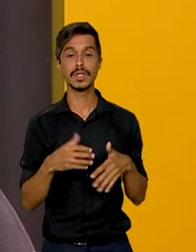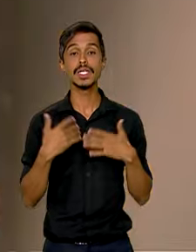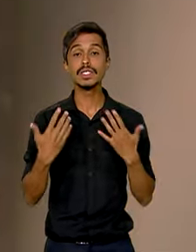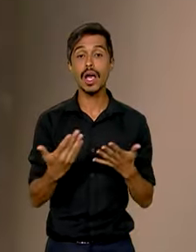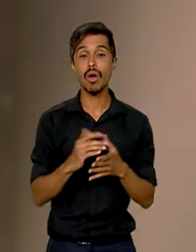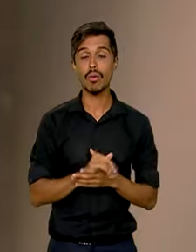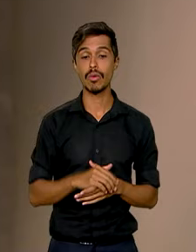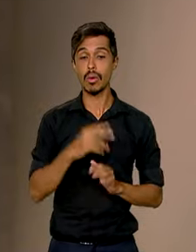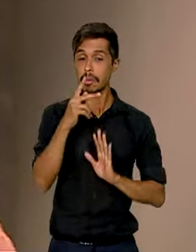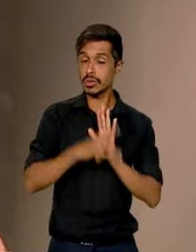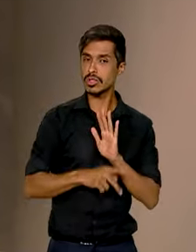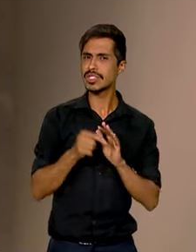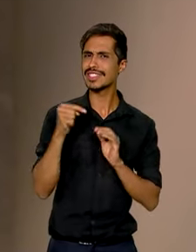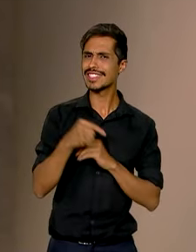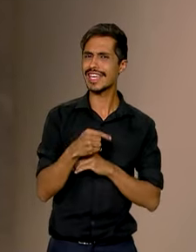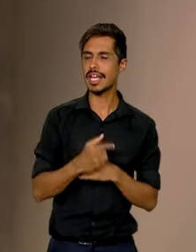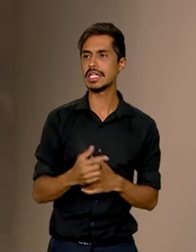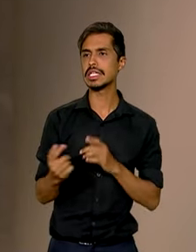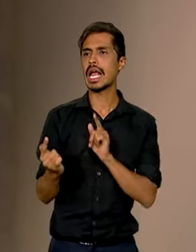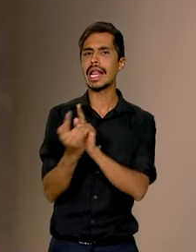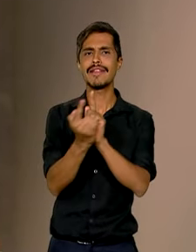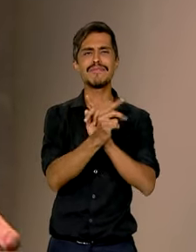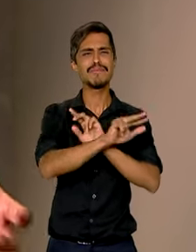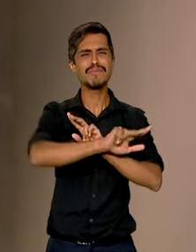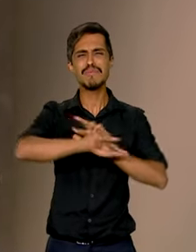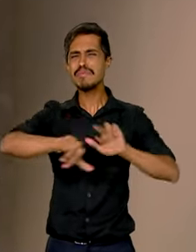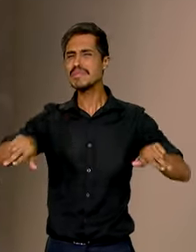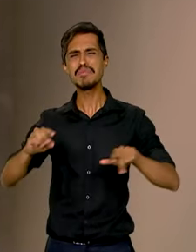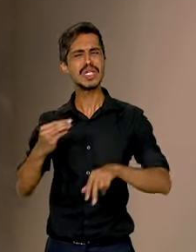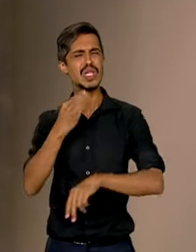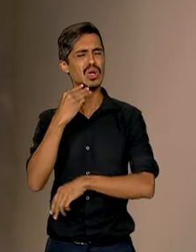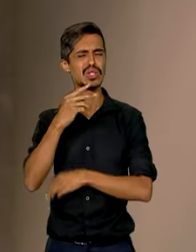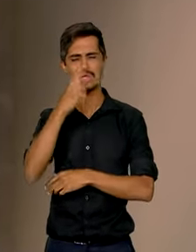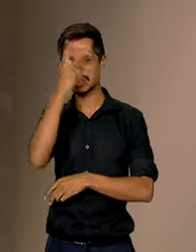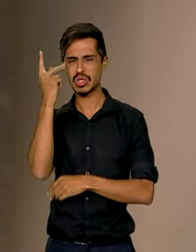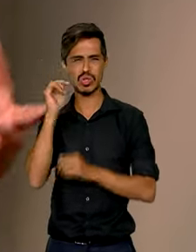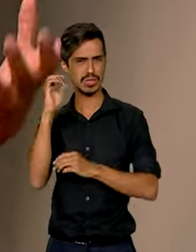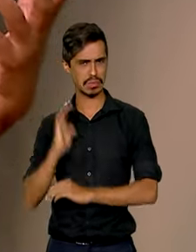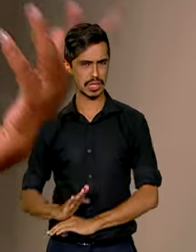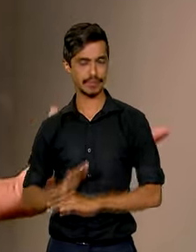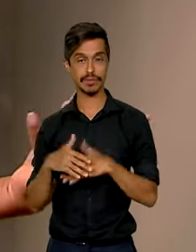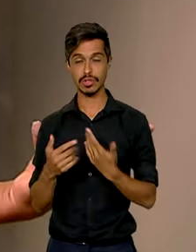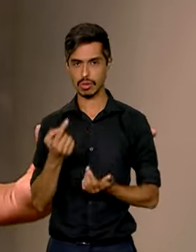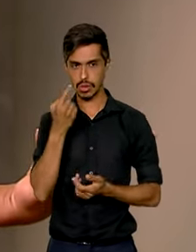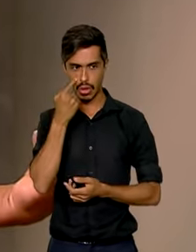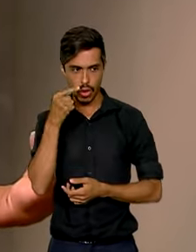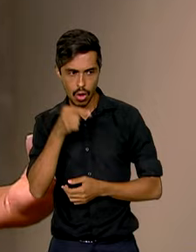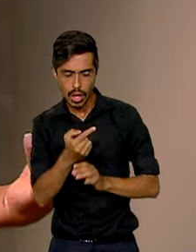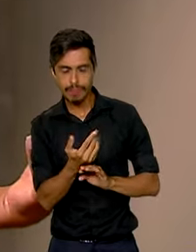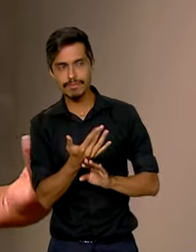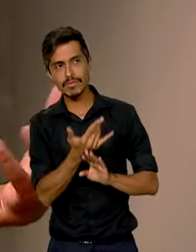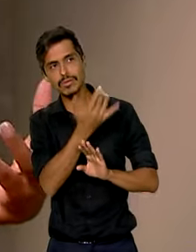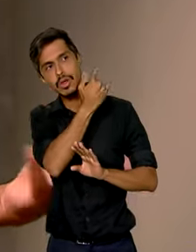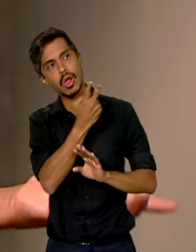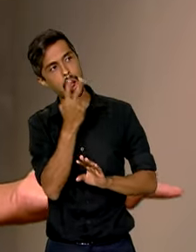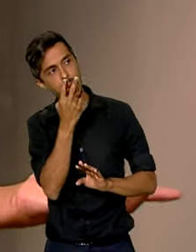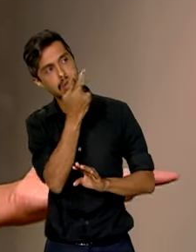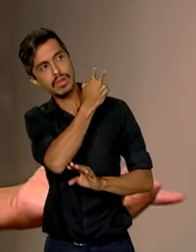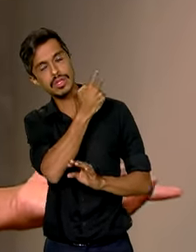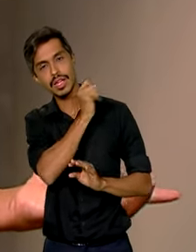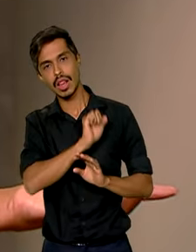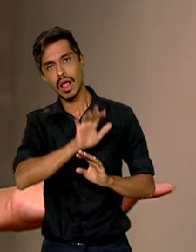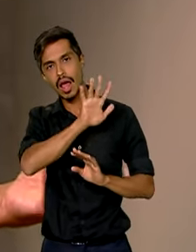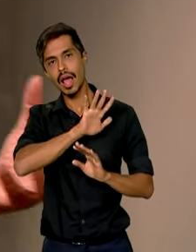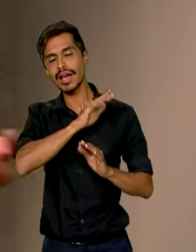que atende milhões de brasileiros, né? E uma coisa, quando a gente olha para trás, sabe, para esse cenário